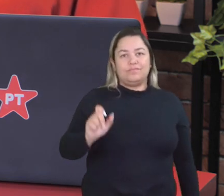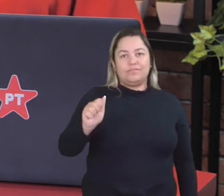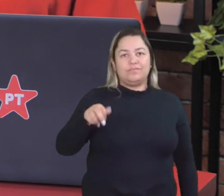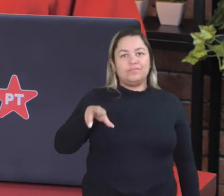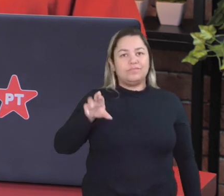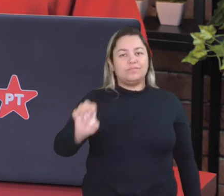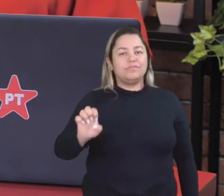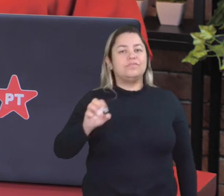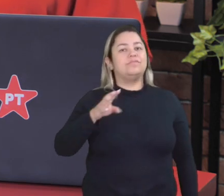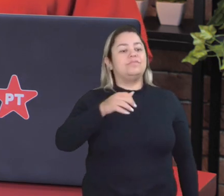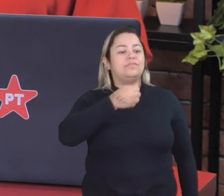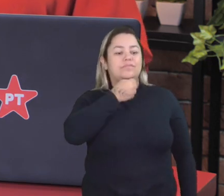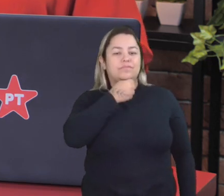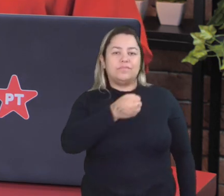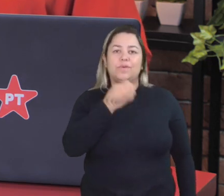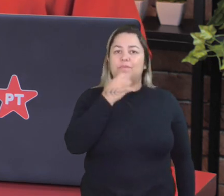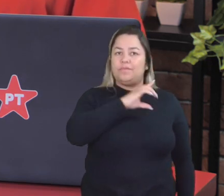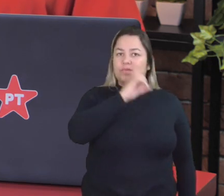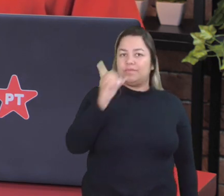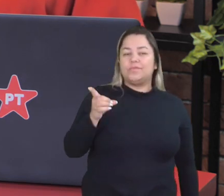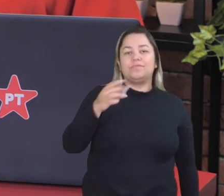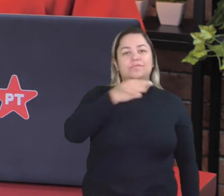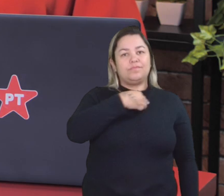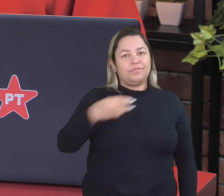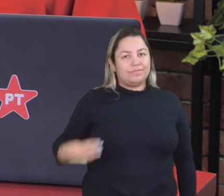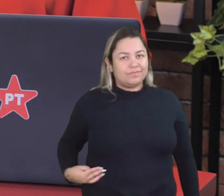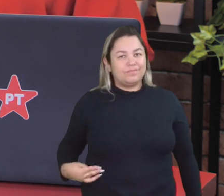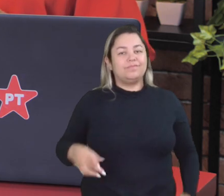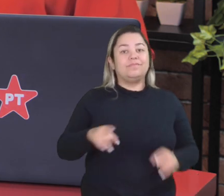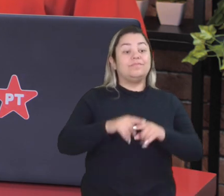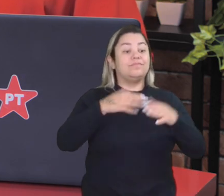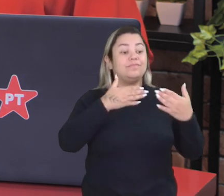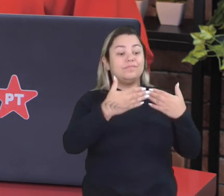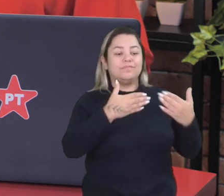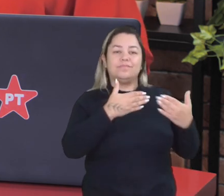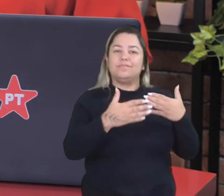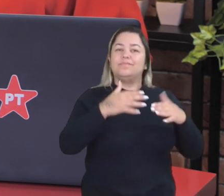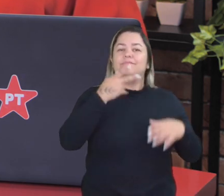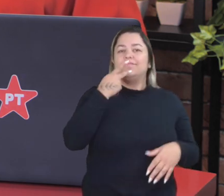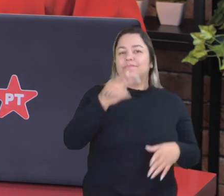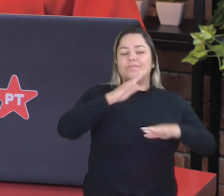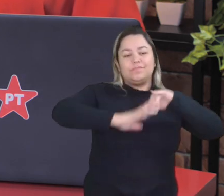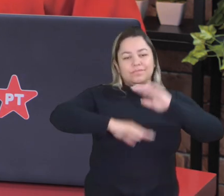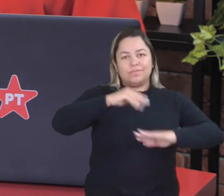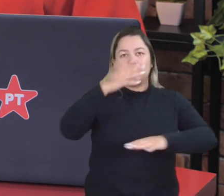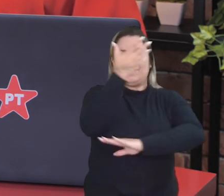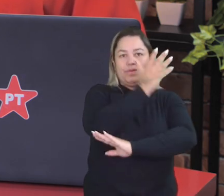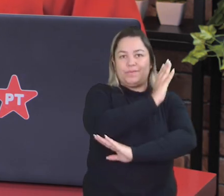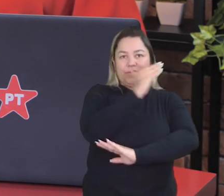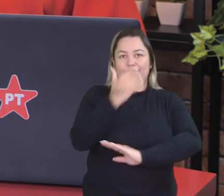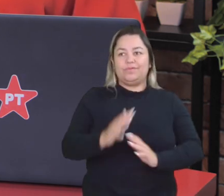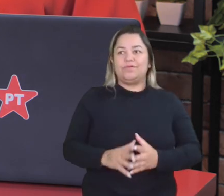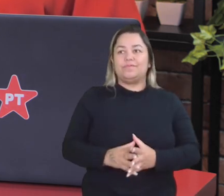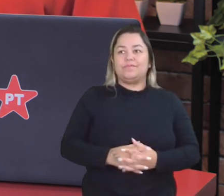Alexandre Padilha, foi o entrevistado desta semana no programa Bom Dia, Ministro. Durante a conversa, ele comentou as ações do governo na área